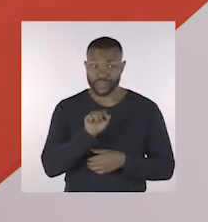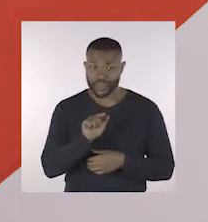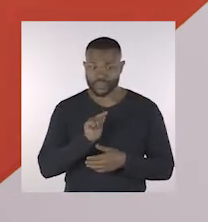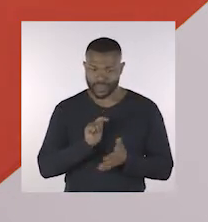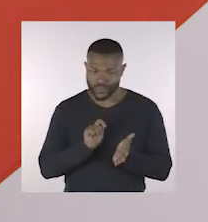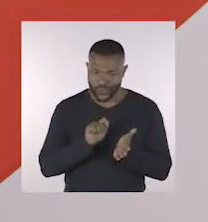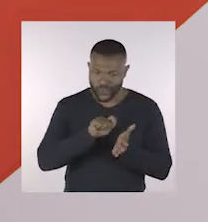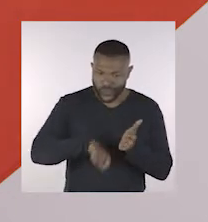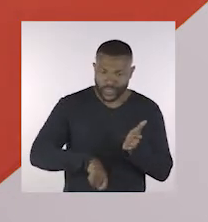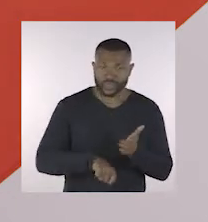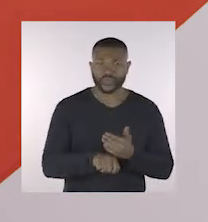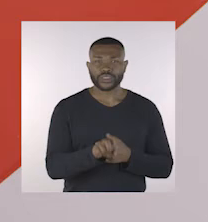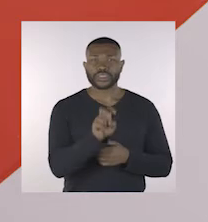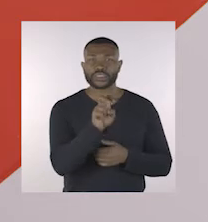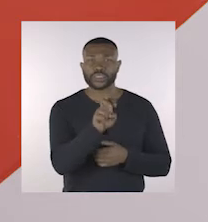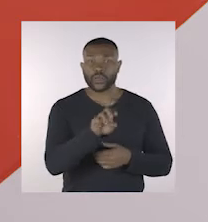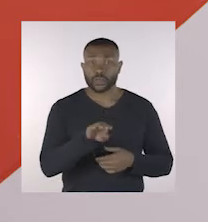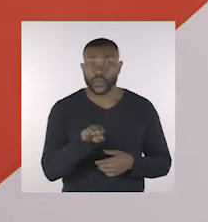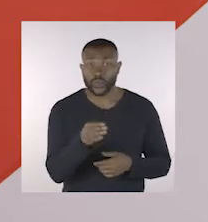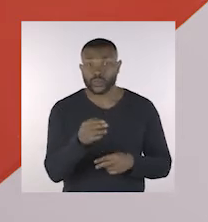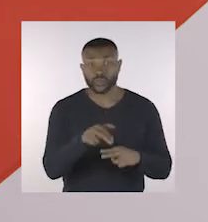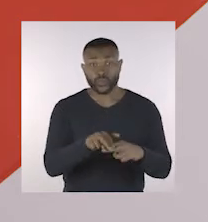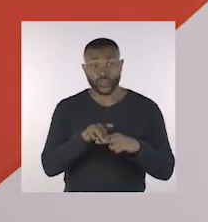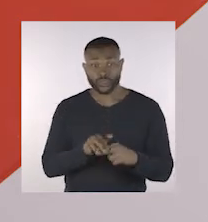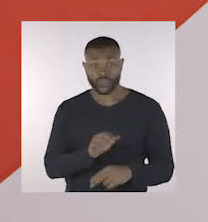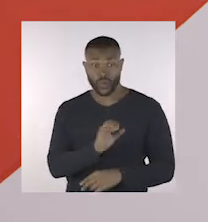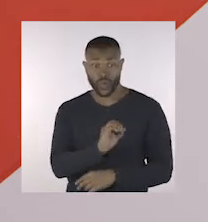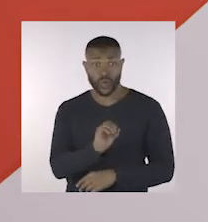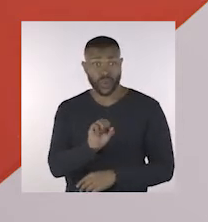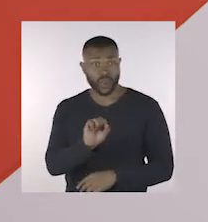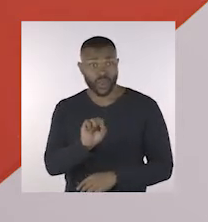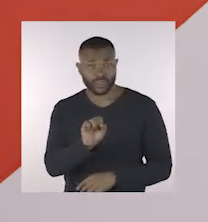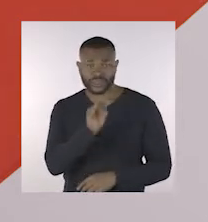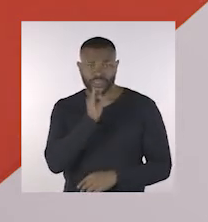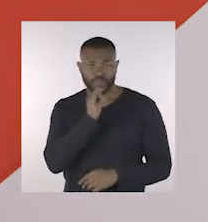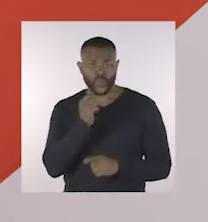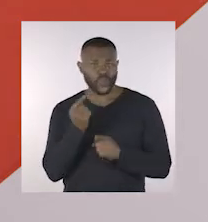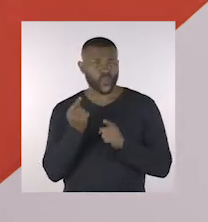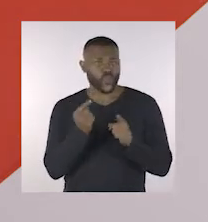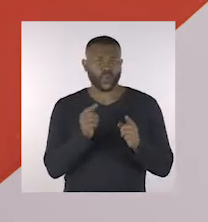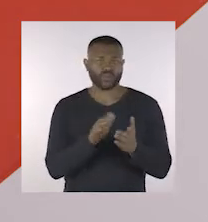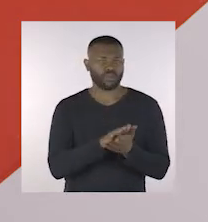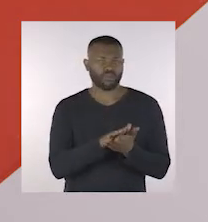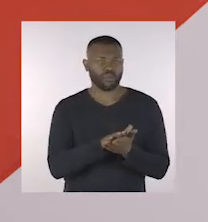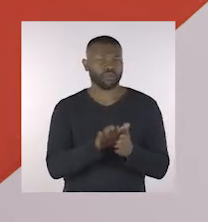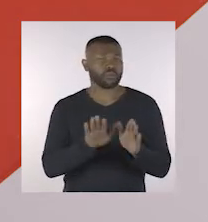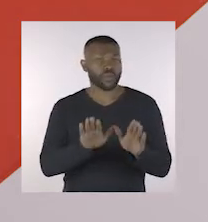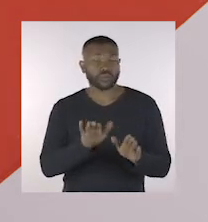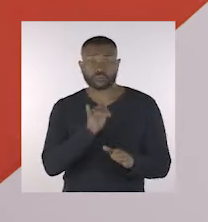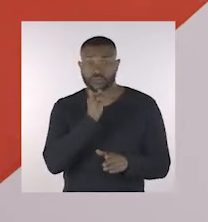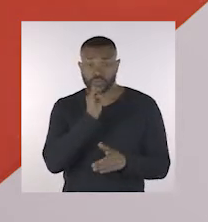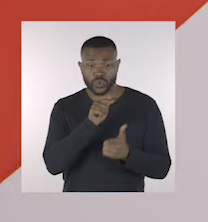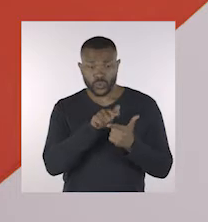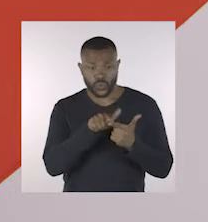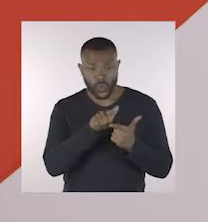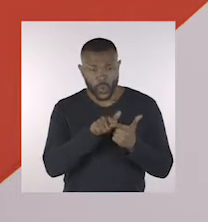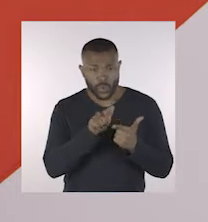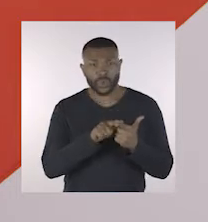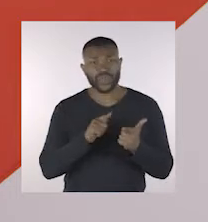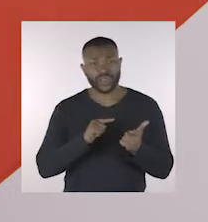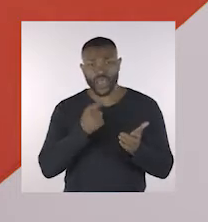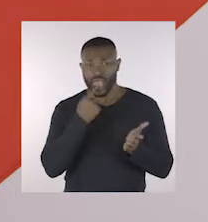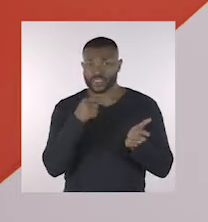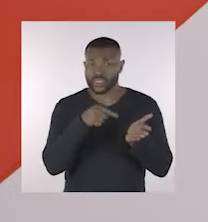elas elas têm Esses contratos tem mais de 5 bilhões através da uces nada contra a princípio o